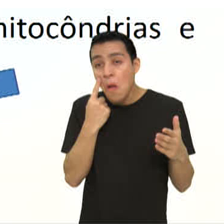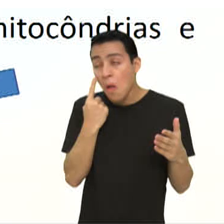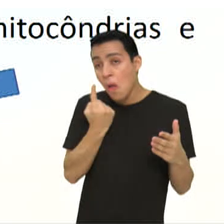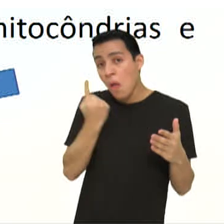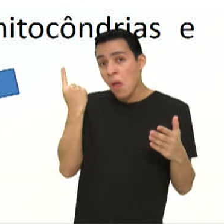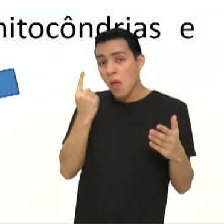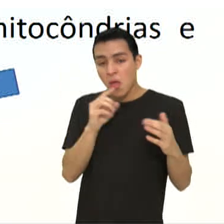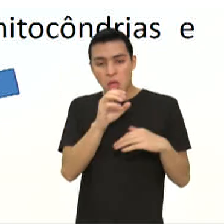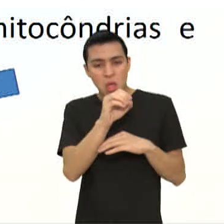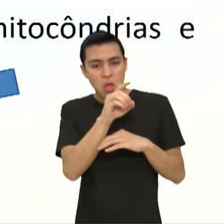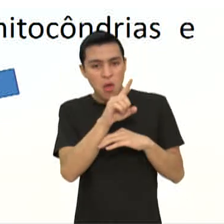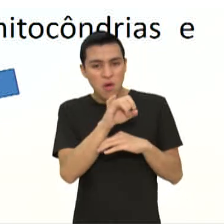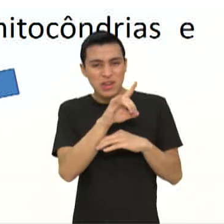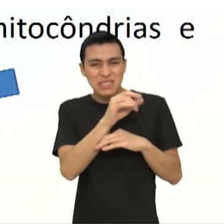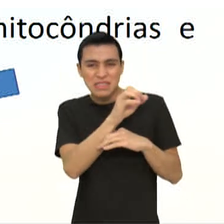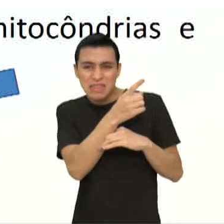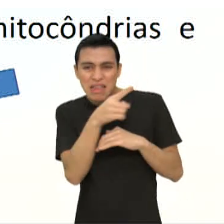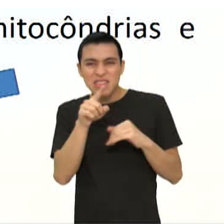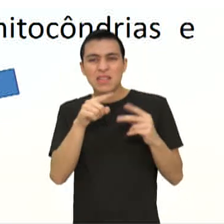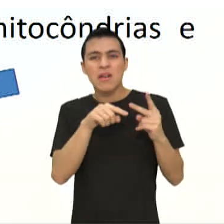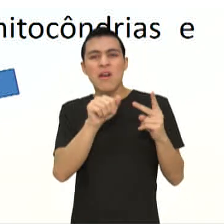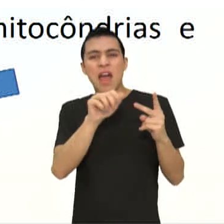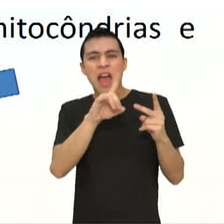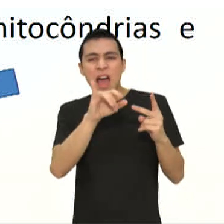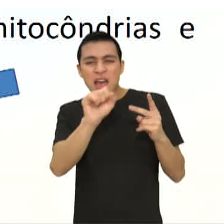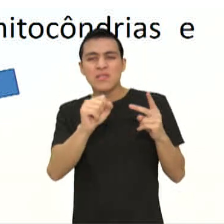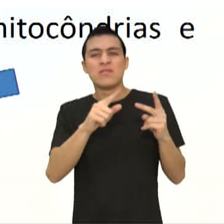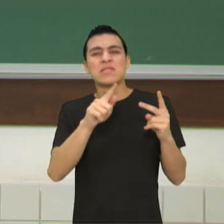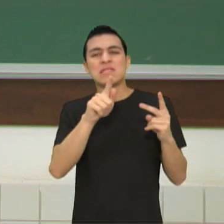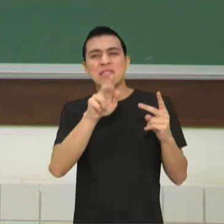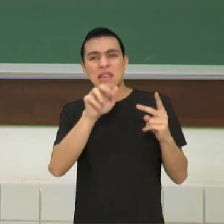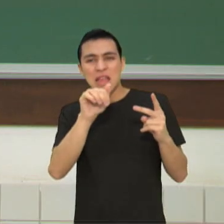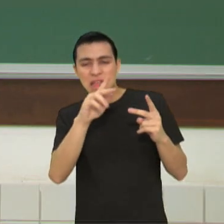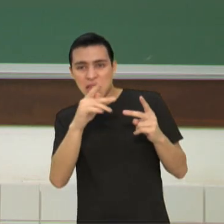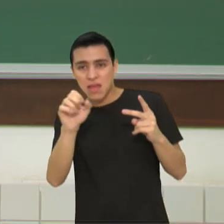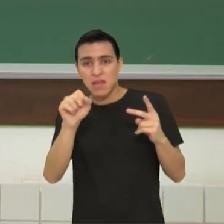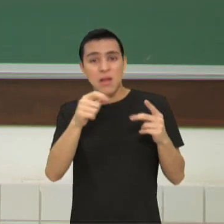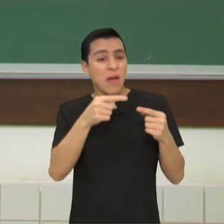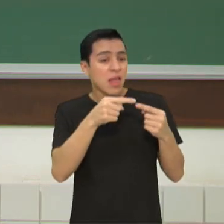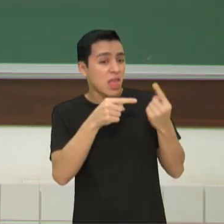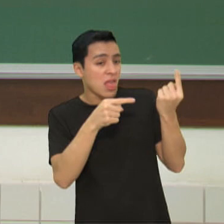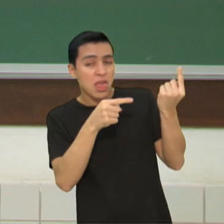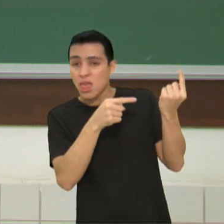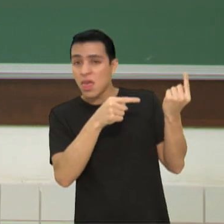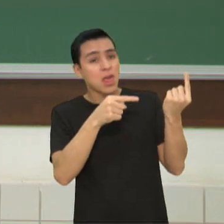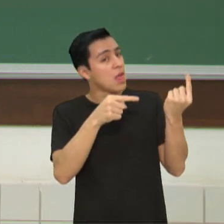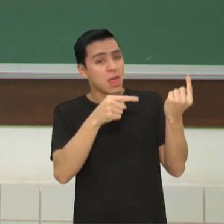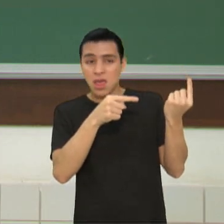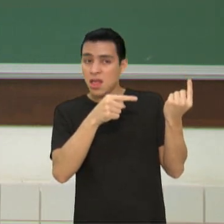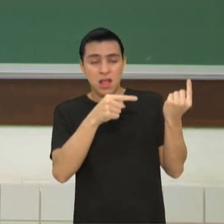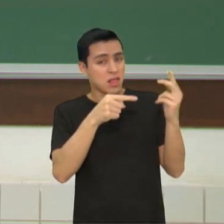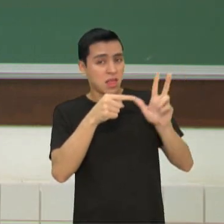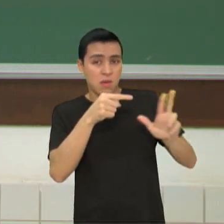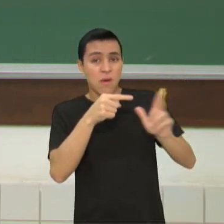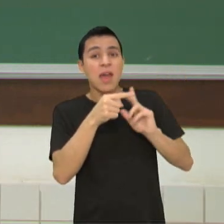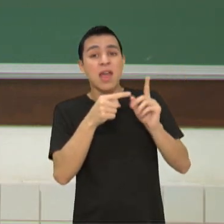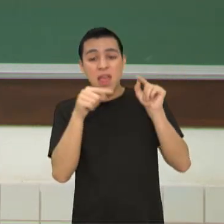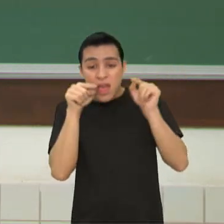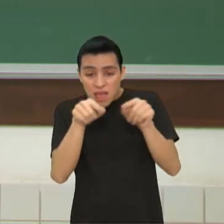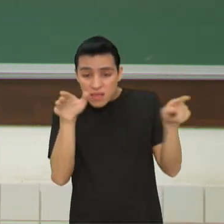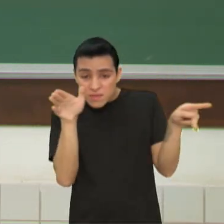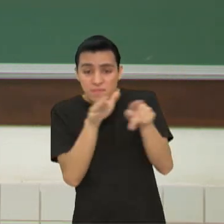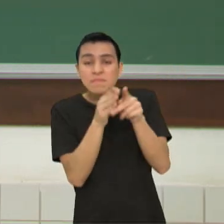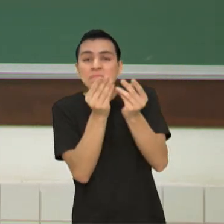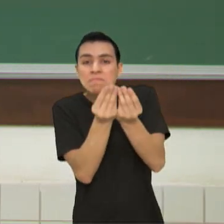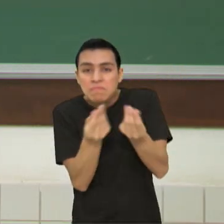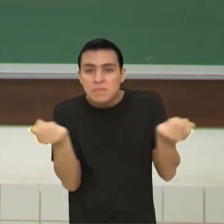Oxidação de ácidos graxos. Ele não trabalha com a antioxidação, ele não é um antioxidante.